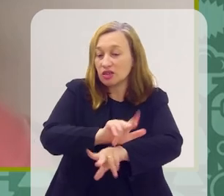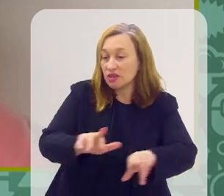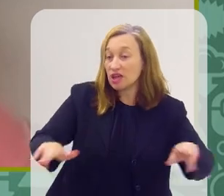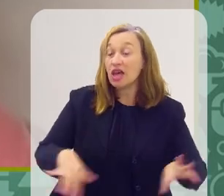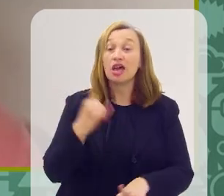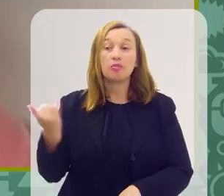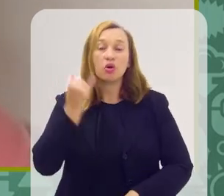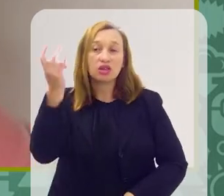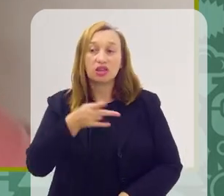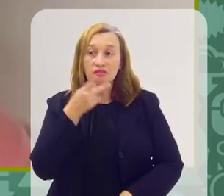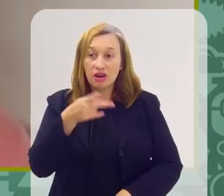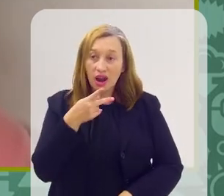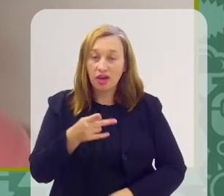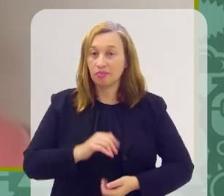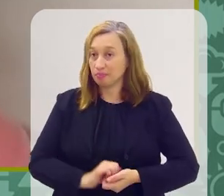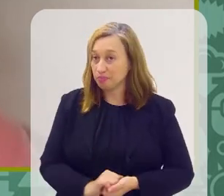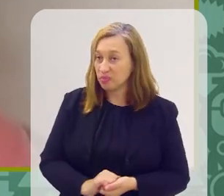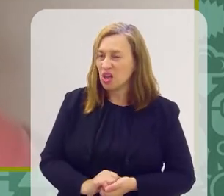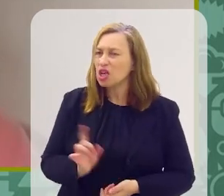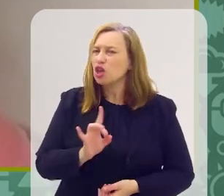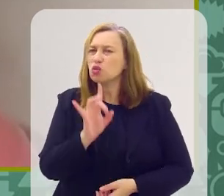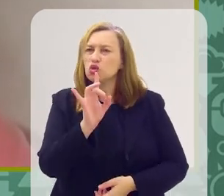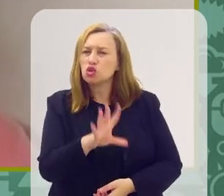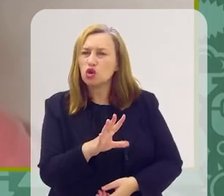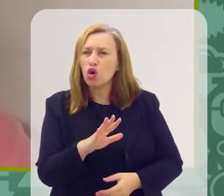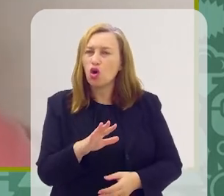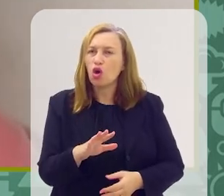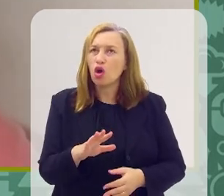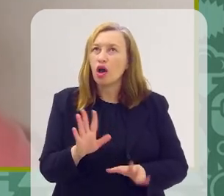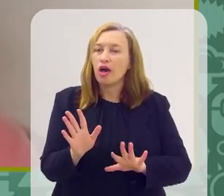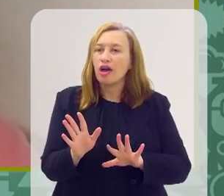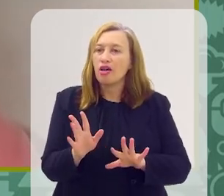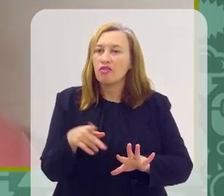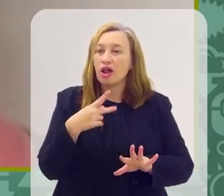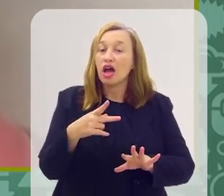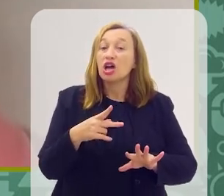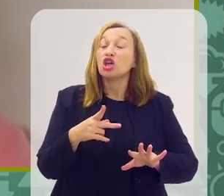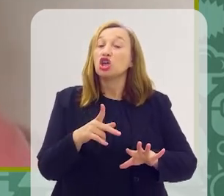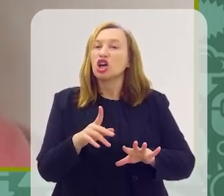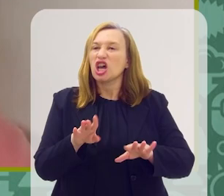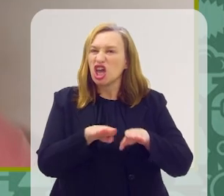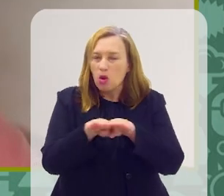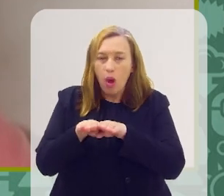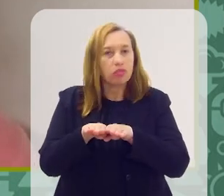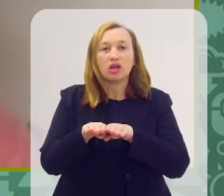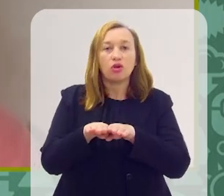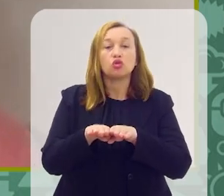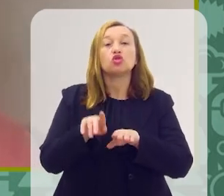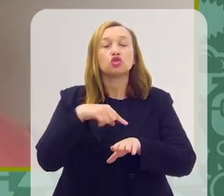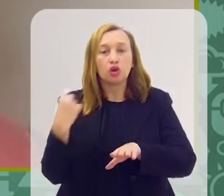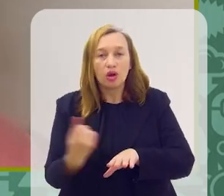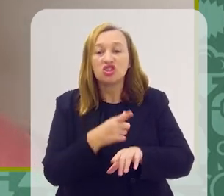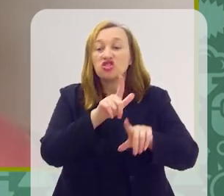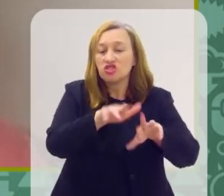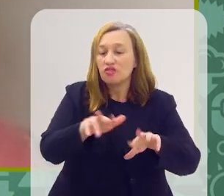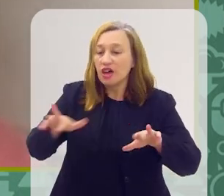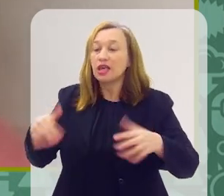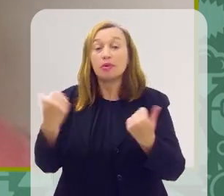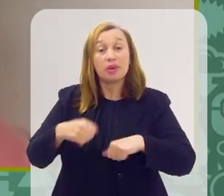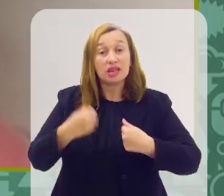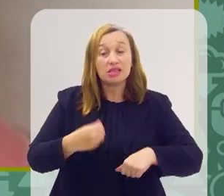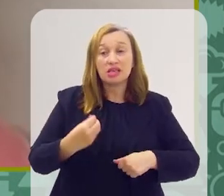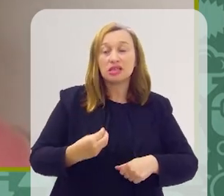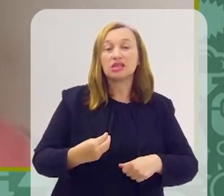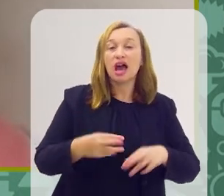a diversidade. É importante a gente dizer isso, eu dizer isso. Não somos todos iguais, somos diferentes. E é nessa diferença que a